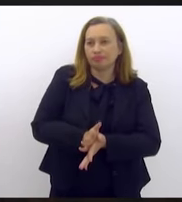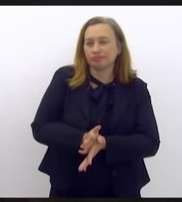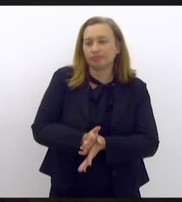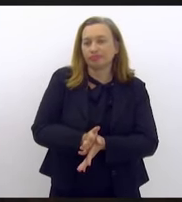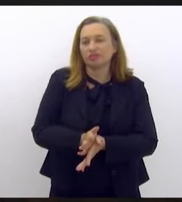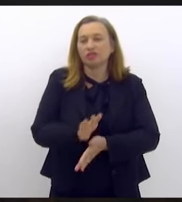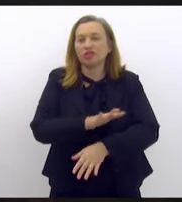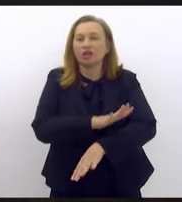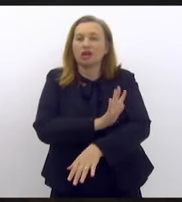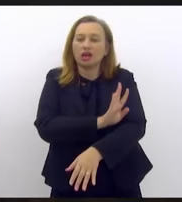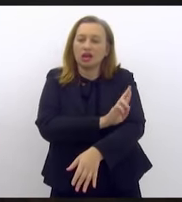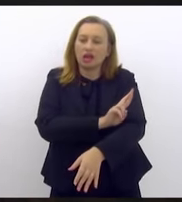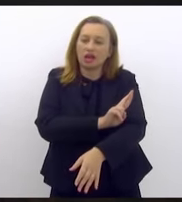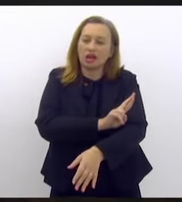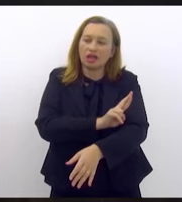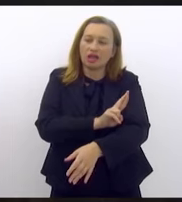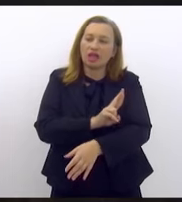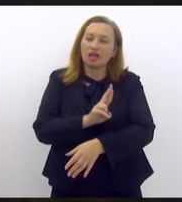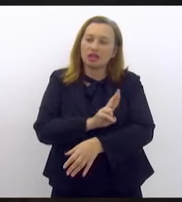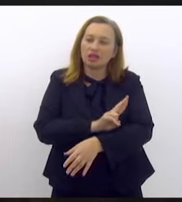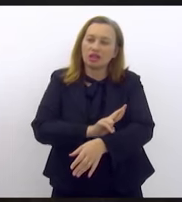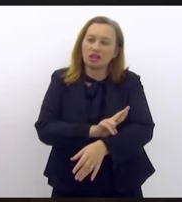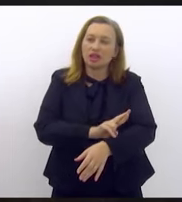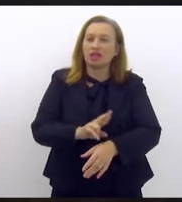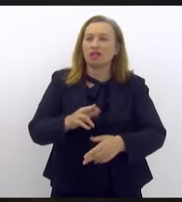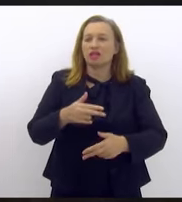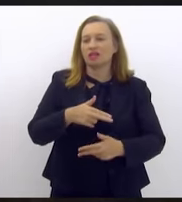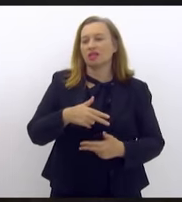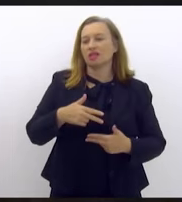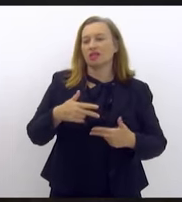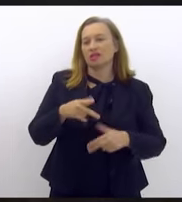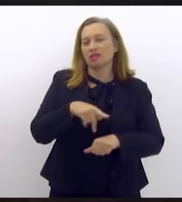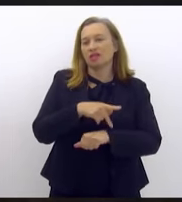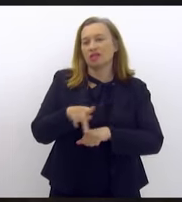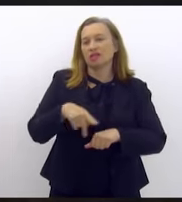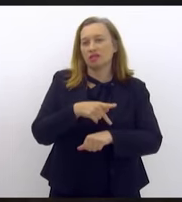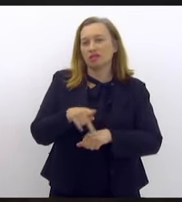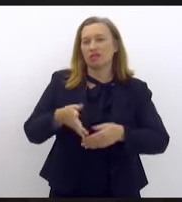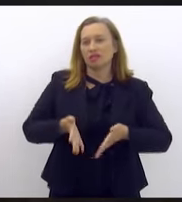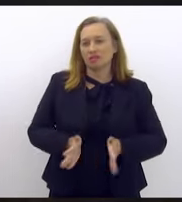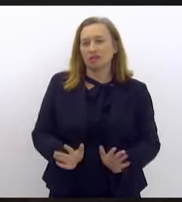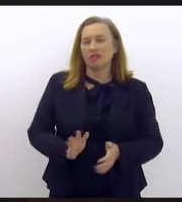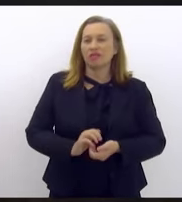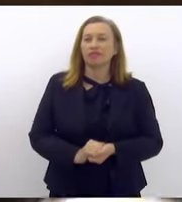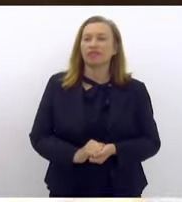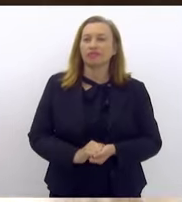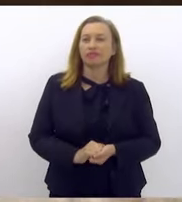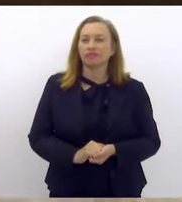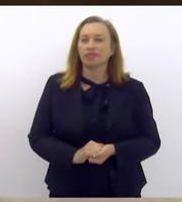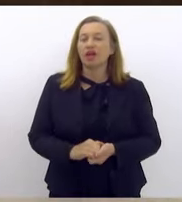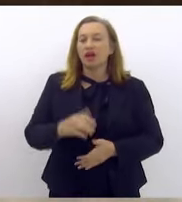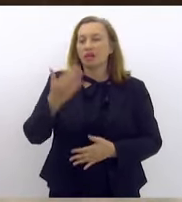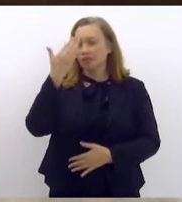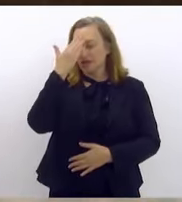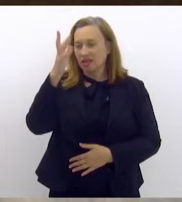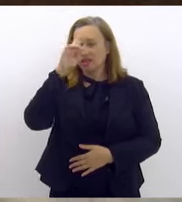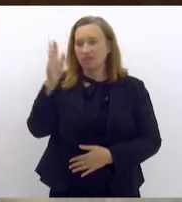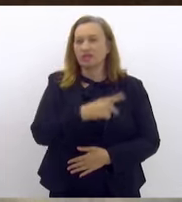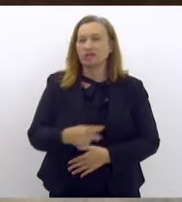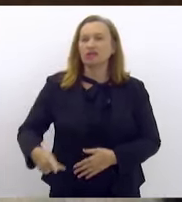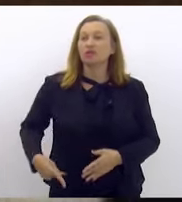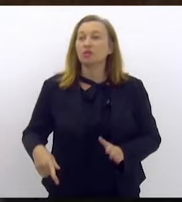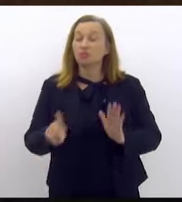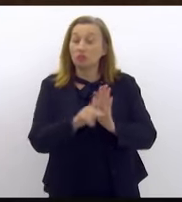cor, etnia e religião de procedência nacional, meu querido amigo, deputado professor Josemar. Obrigado, presidente. O projeto